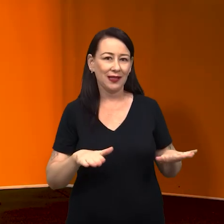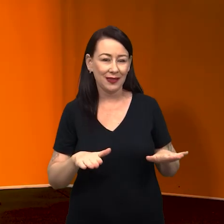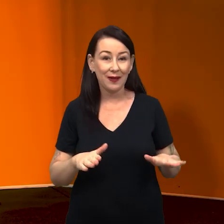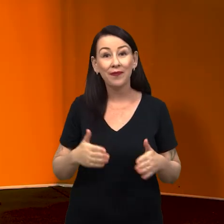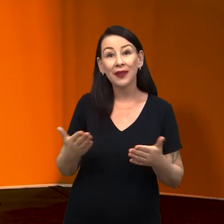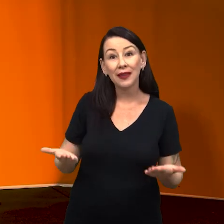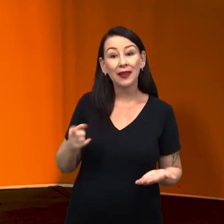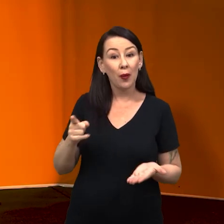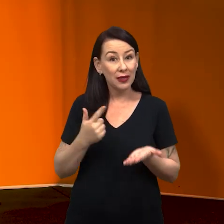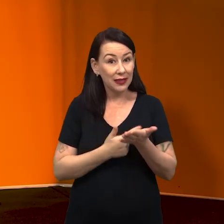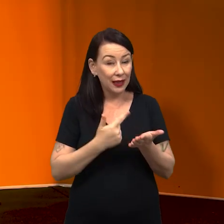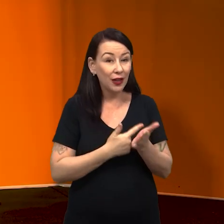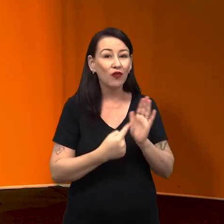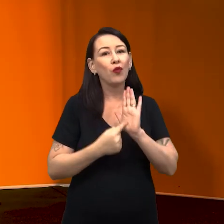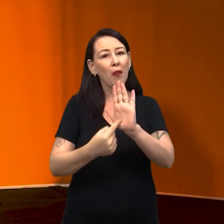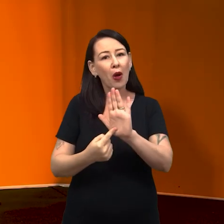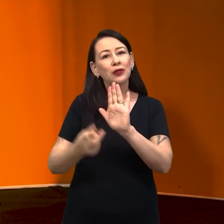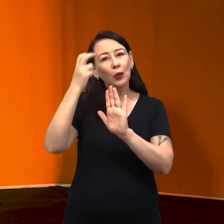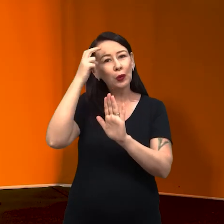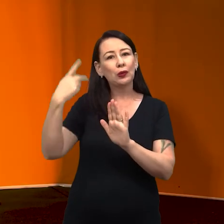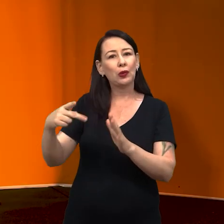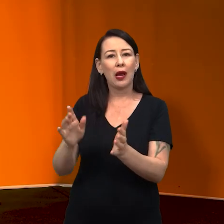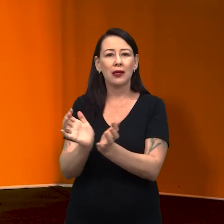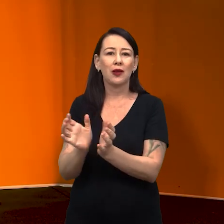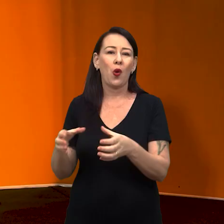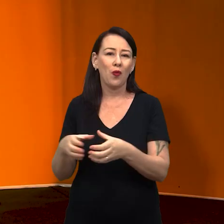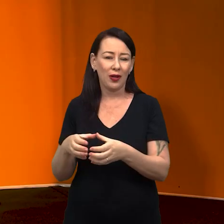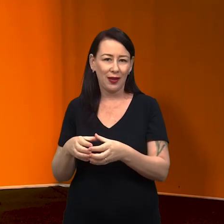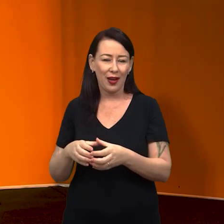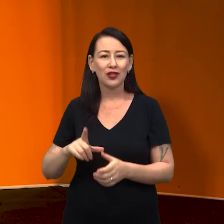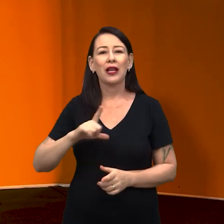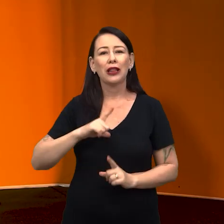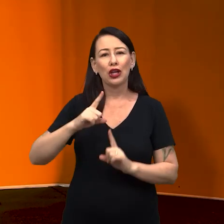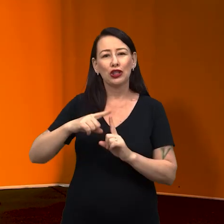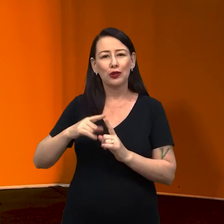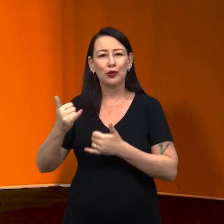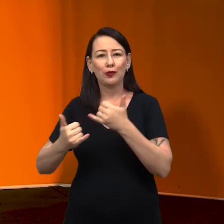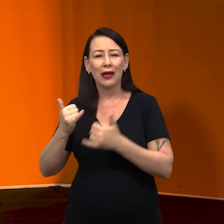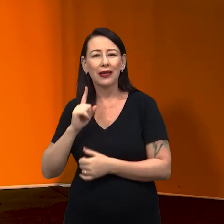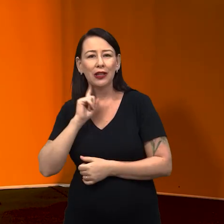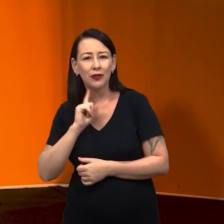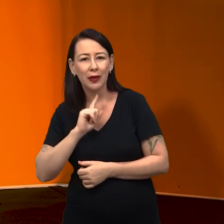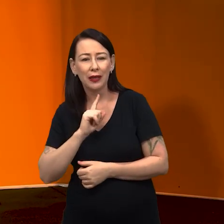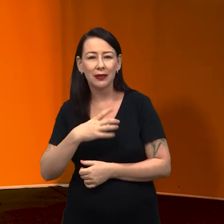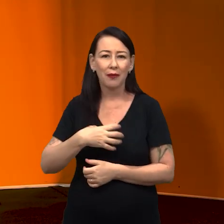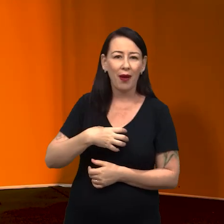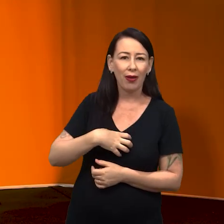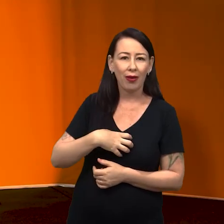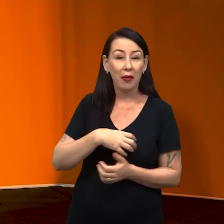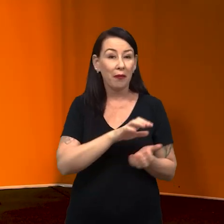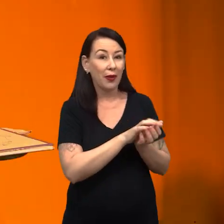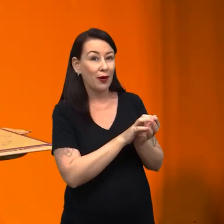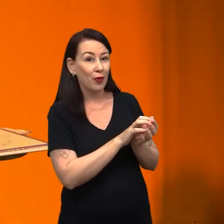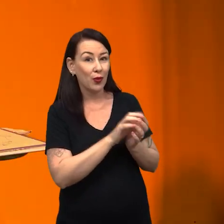dessa comunidade. Então tem brincadeira de Minas, da Bahia, de Pernambuco, de São Paulo, do